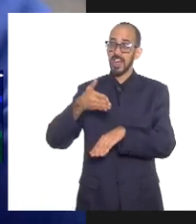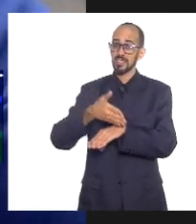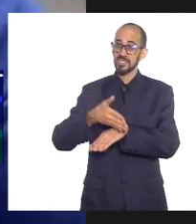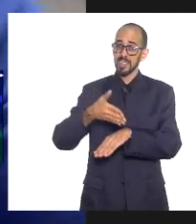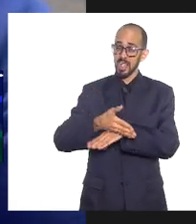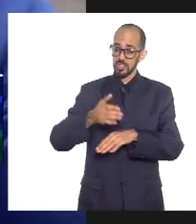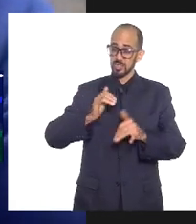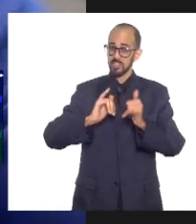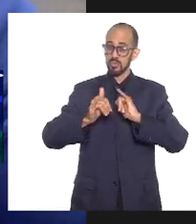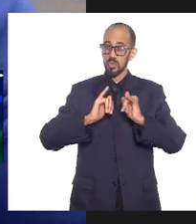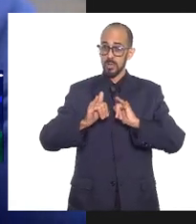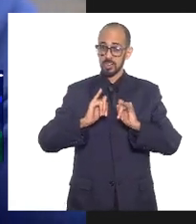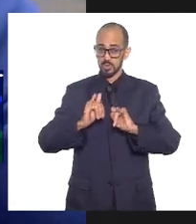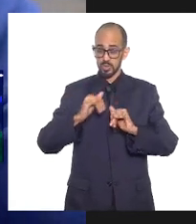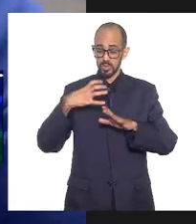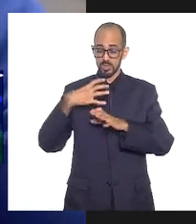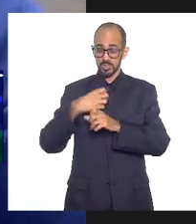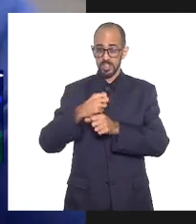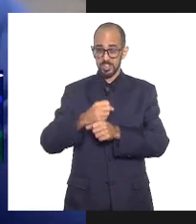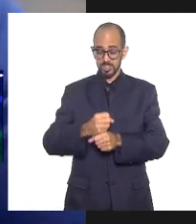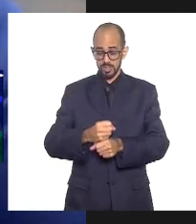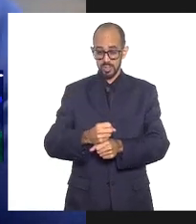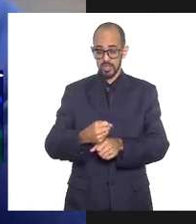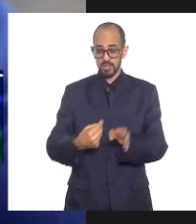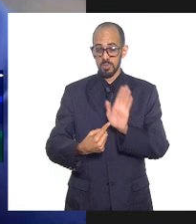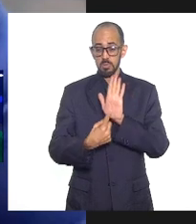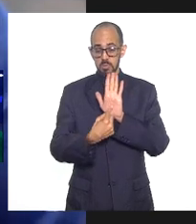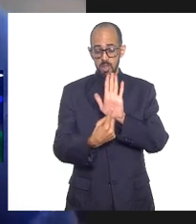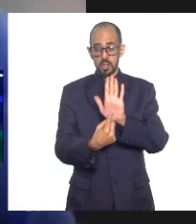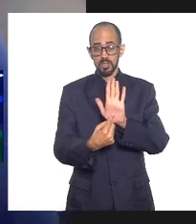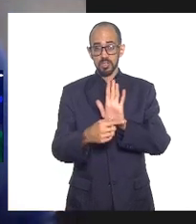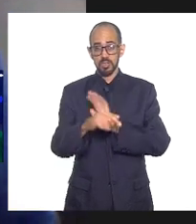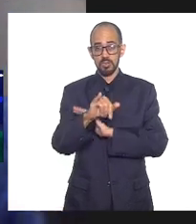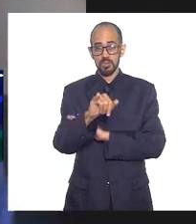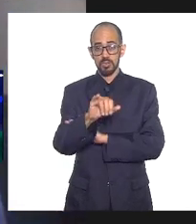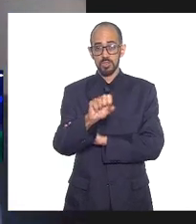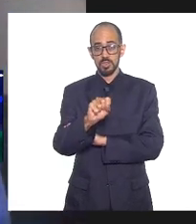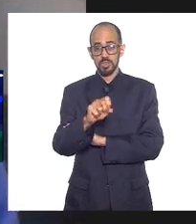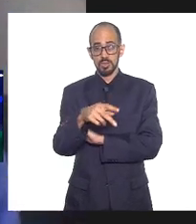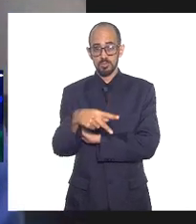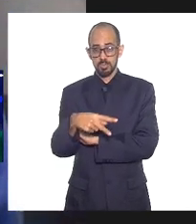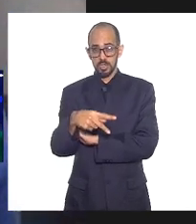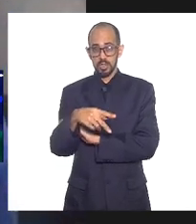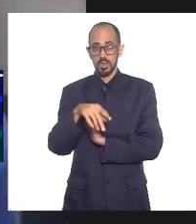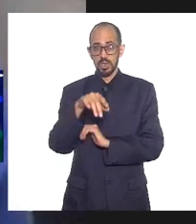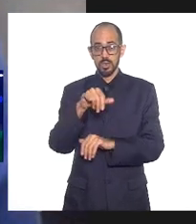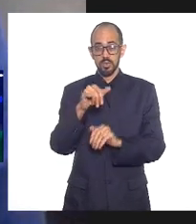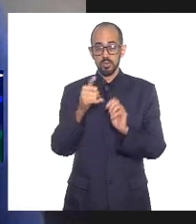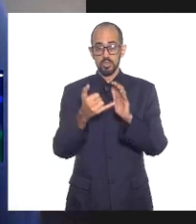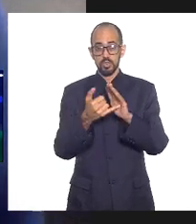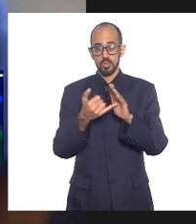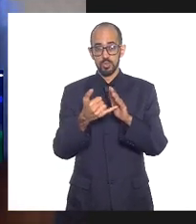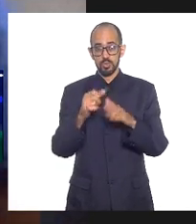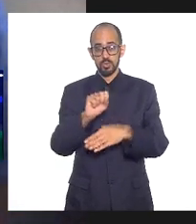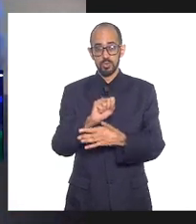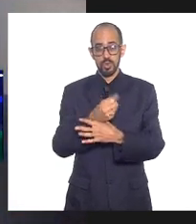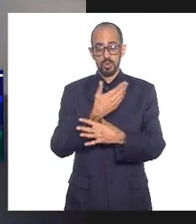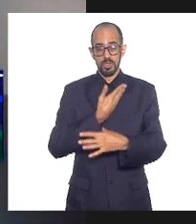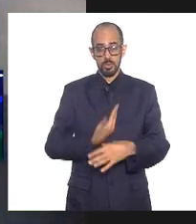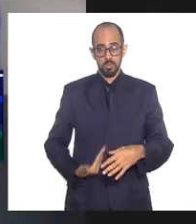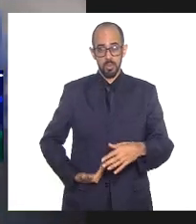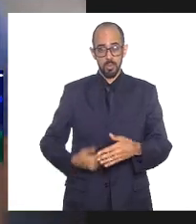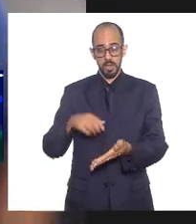aos dados estatísticos que apontam, né, o ISPE, né, Instituto de Segurança Pública, um órgão,